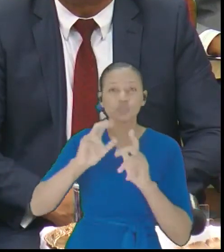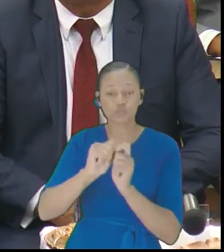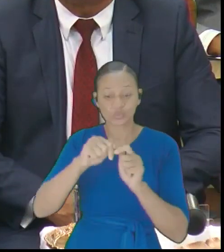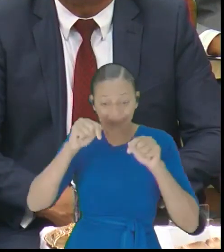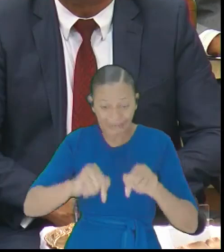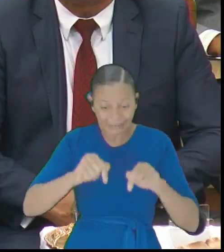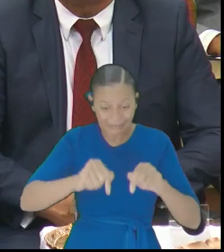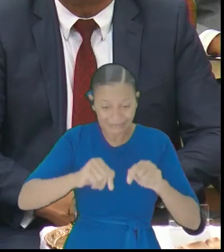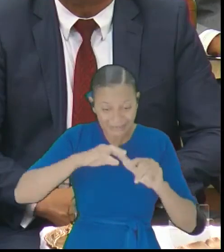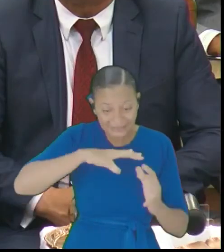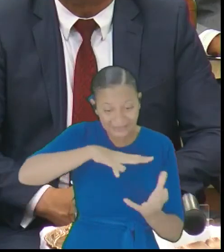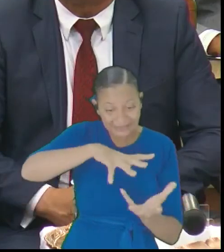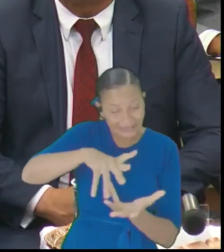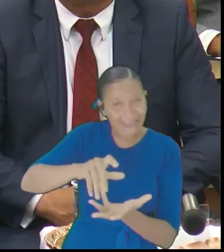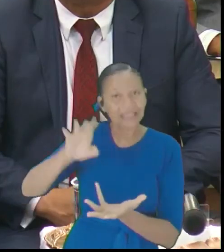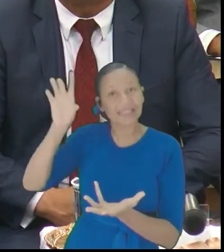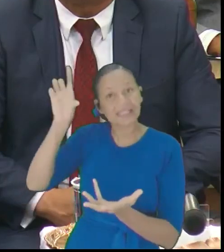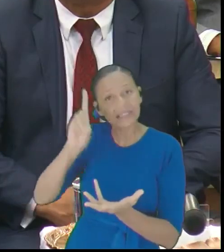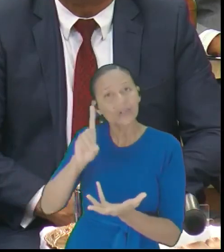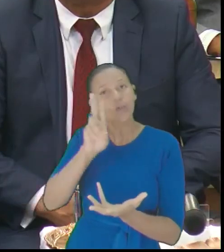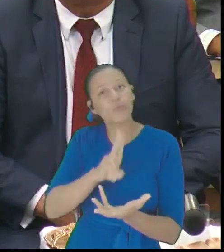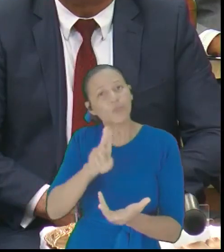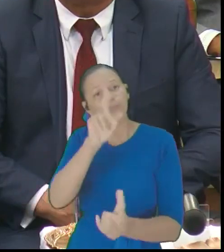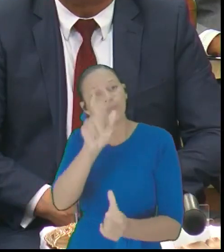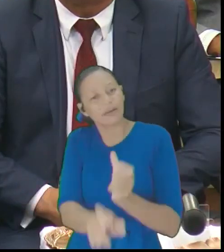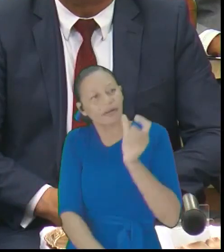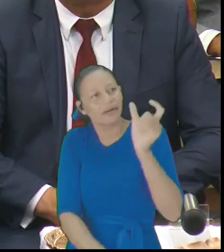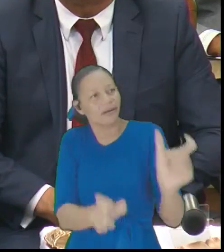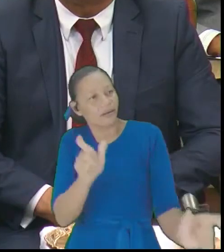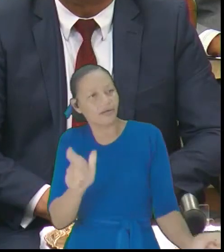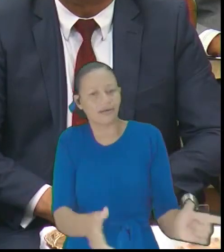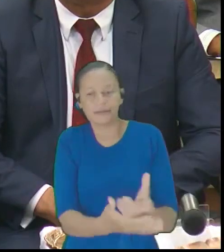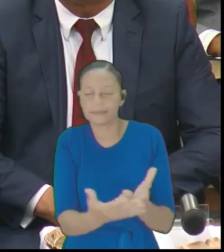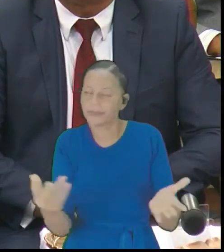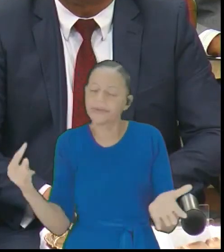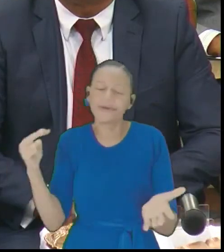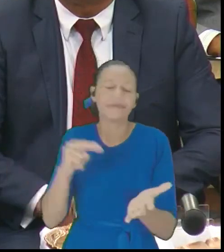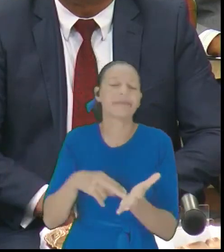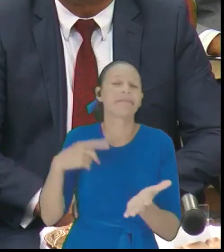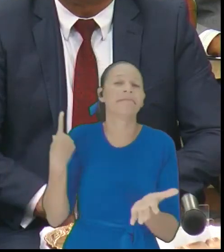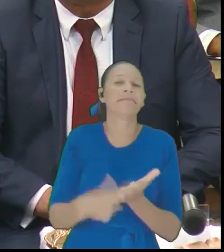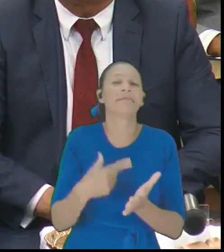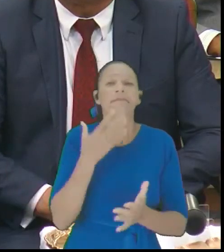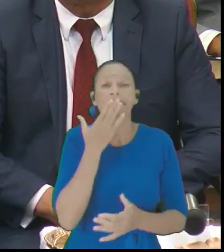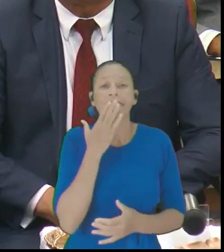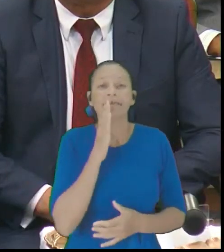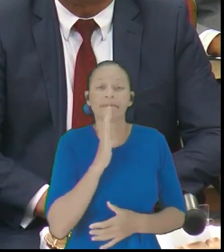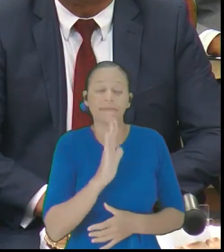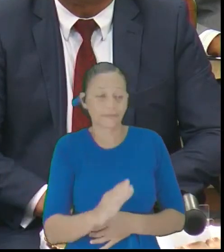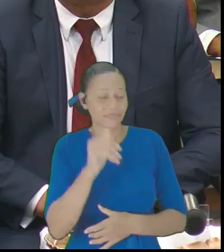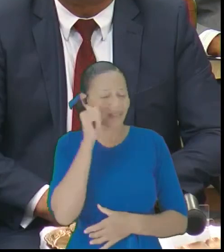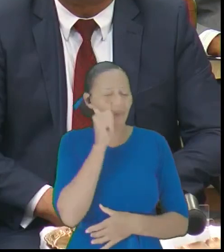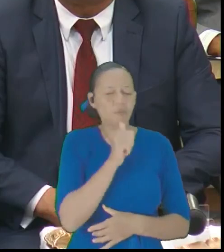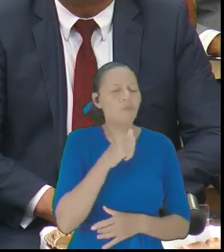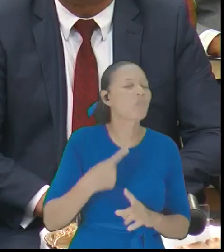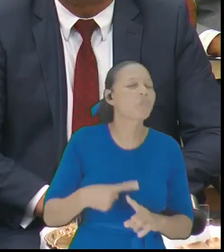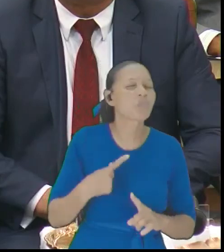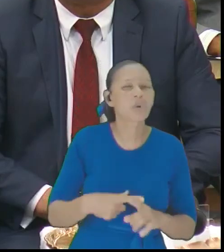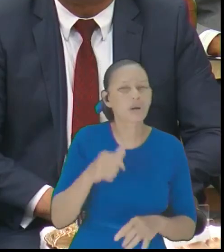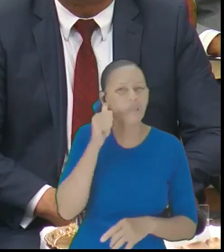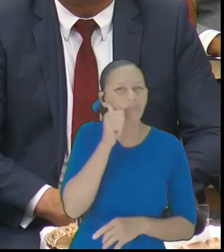ele vir à terra, ele estabelece a promessa. Qual foi a promessa? Da mulher. Por que da